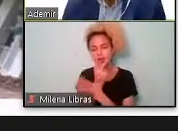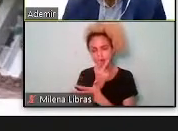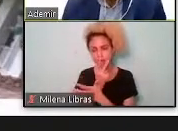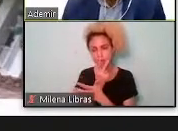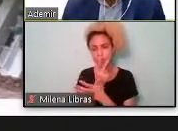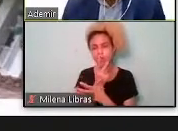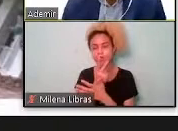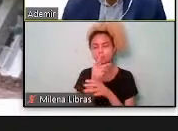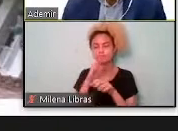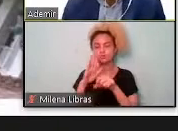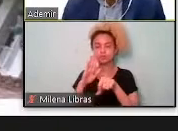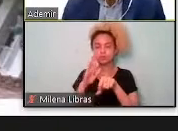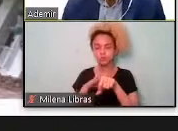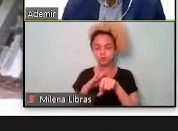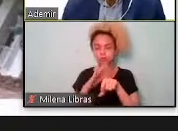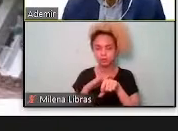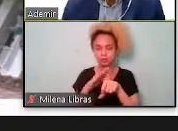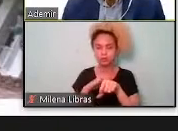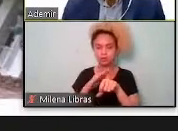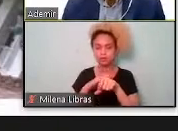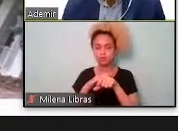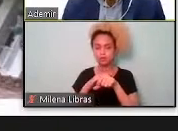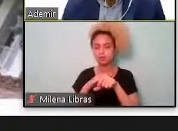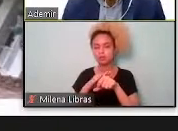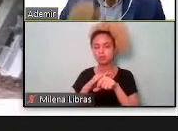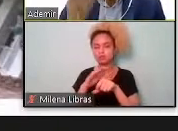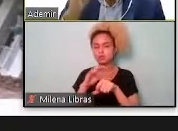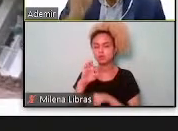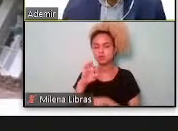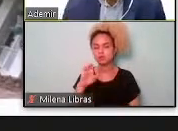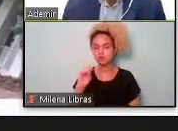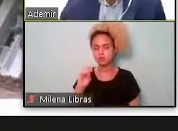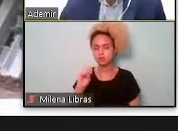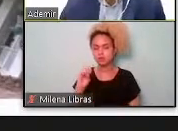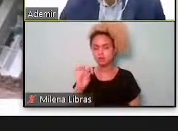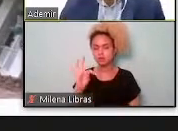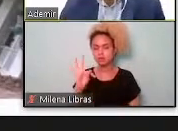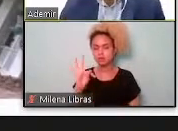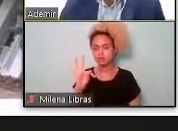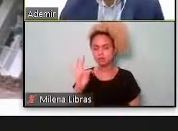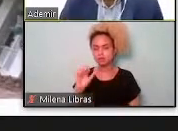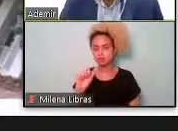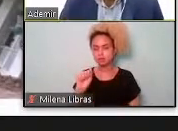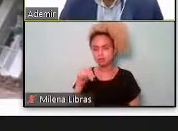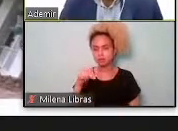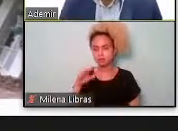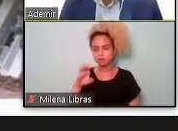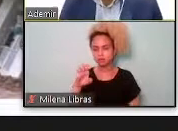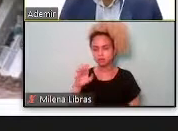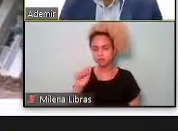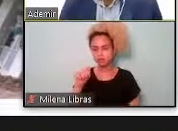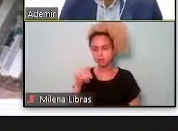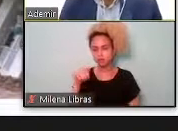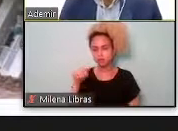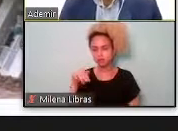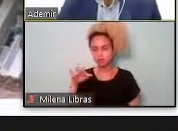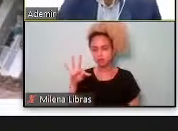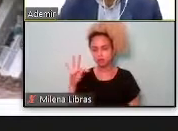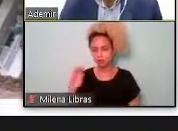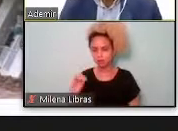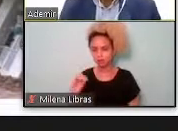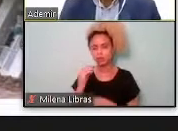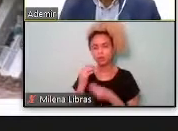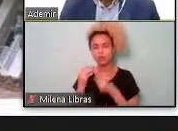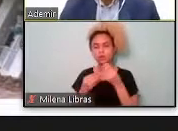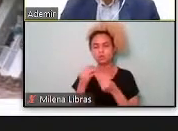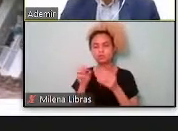estaqueamento. Foi um deslocamento do estaqueamento com uma carga do pilar, que como que uma estrutura